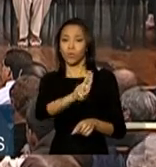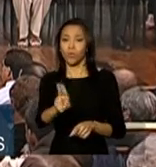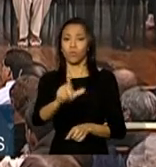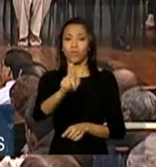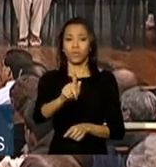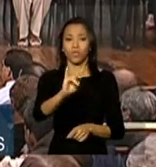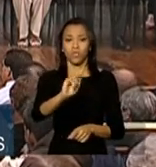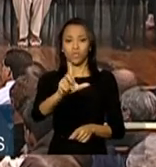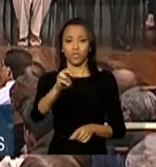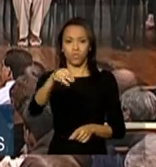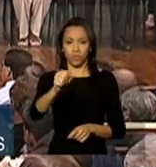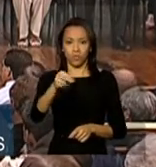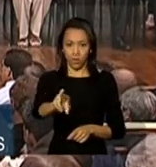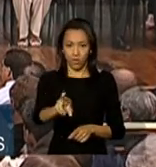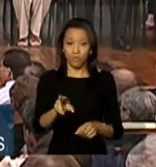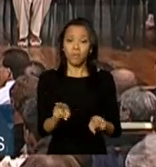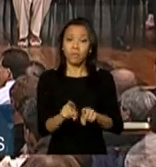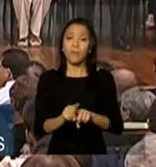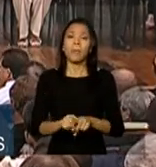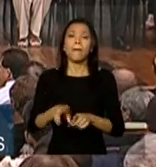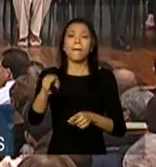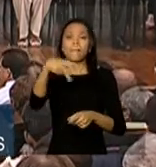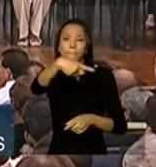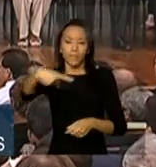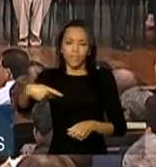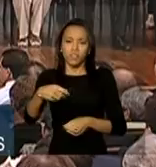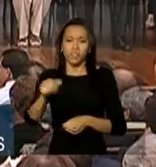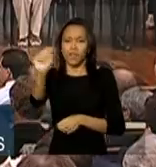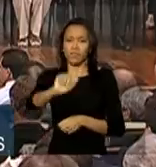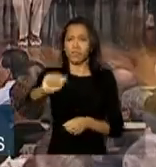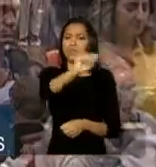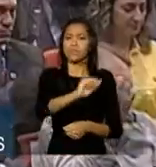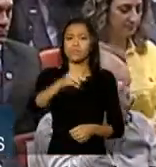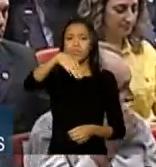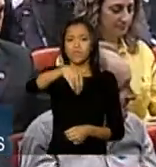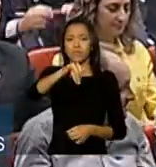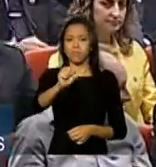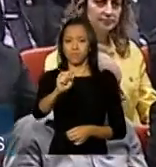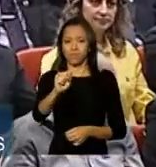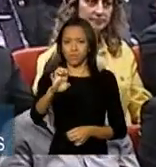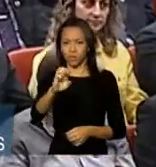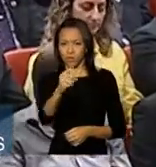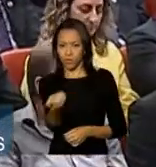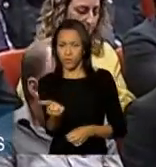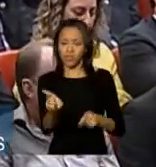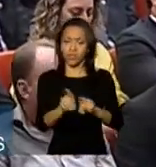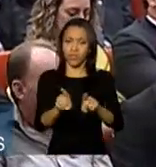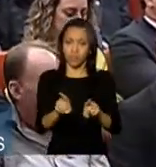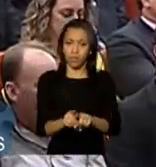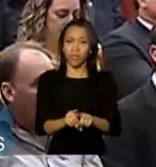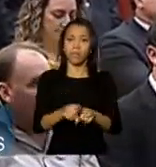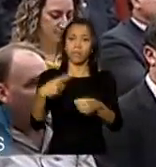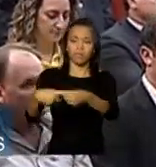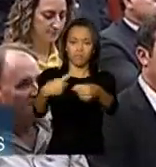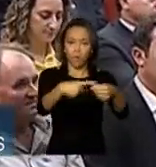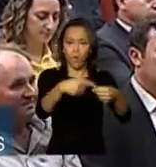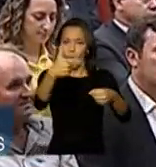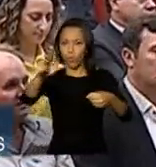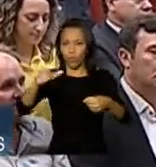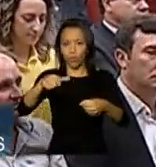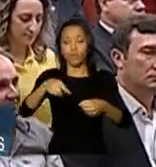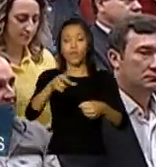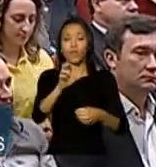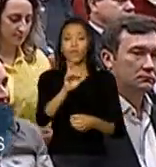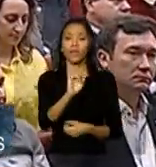Rinaldi. Presidente da Associação dos Municípios das Missões e prefeito de Cerro Largo, René